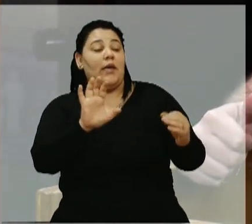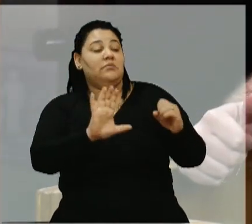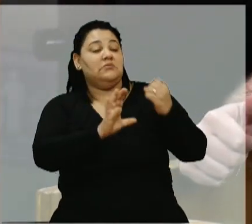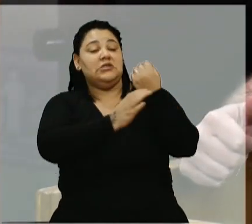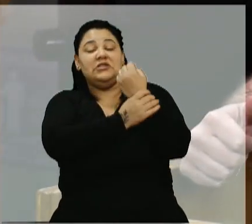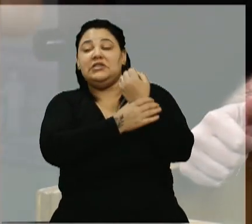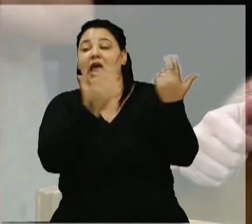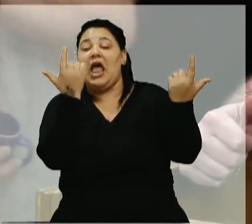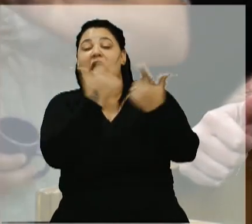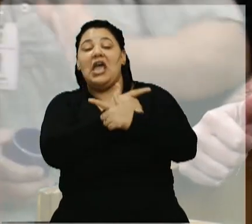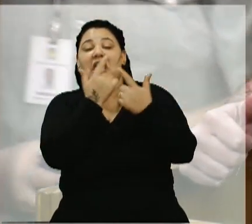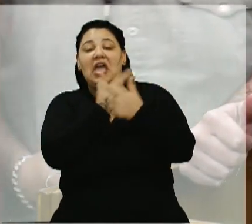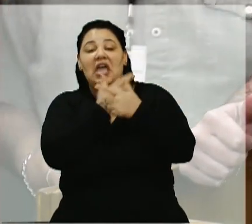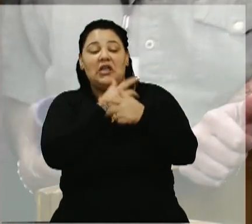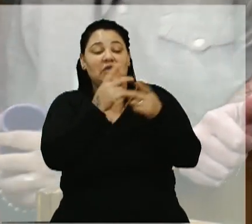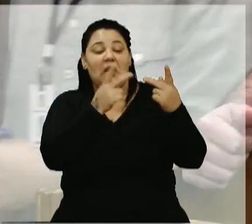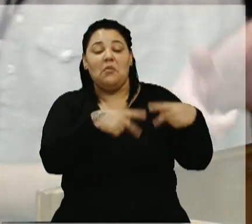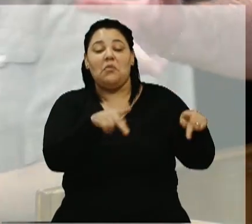povo brasileiro,